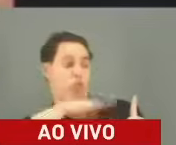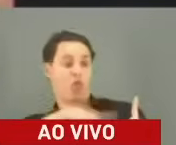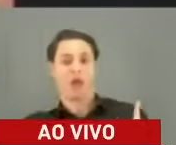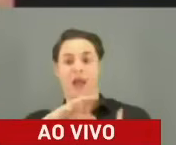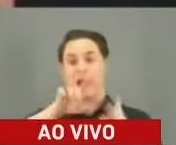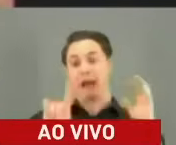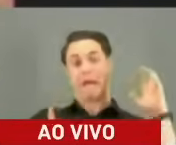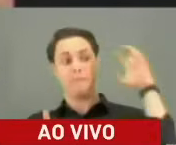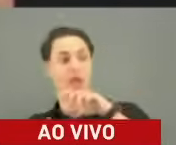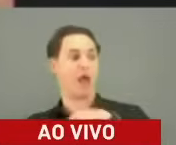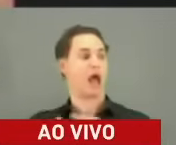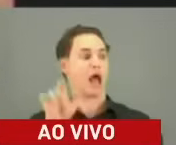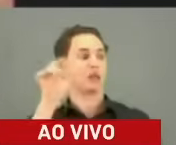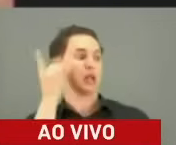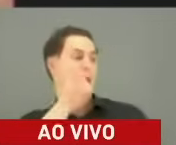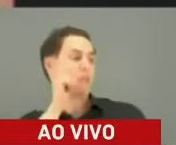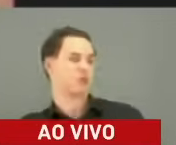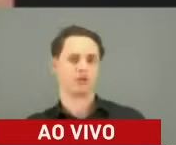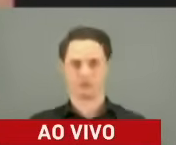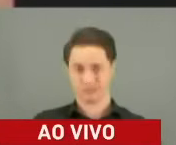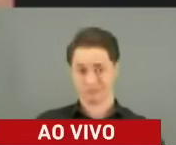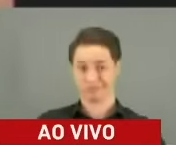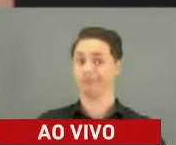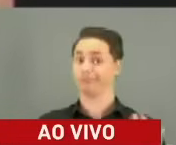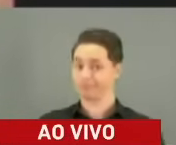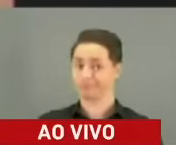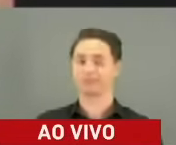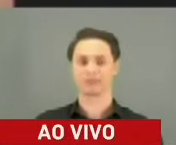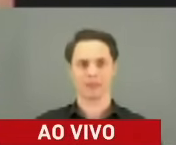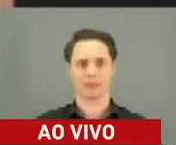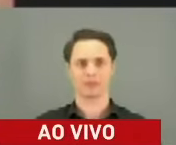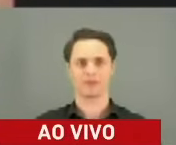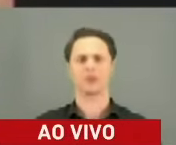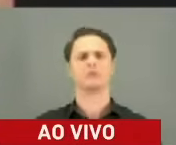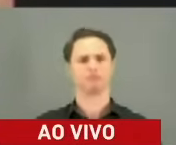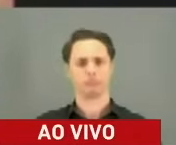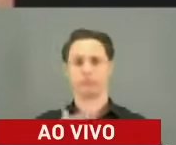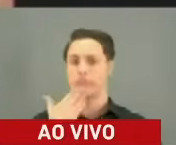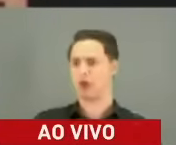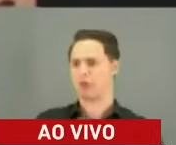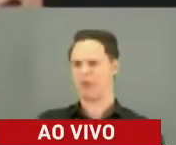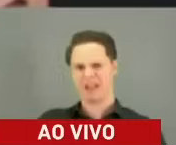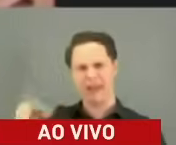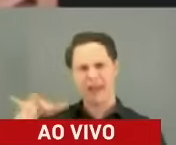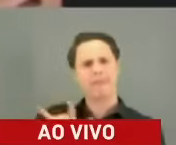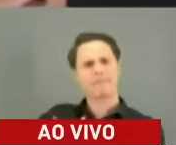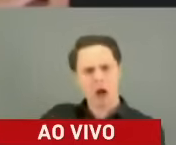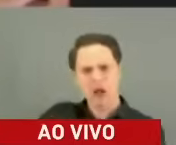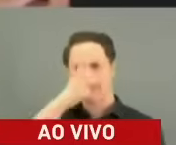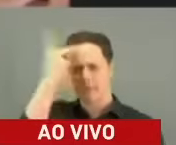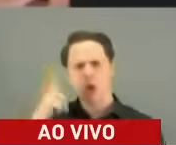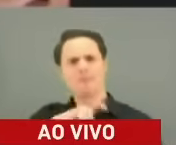ameaça deputada. E impressionante, para finalizar, senhor presidente, como eles são hipócritas, mau